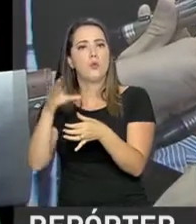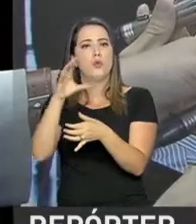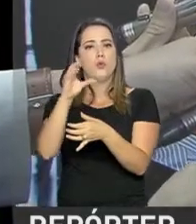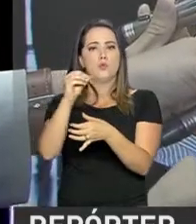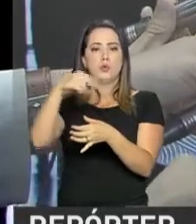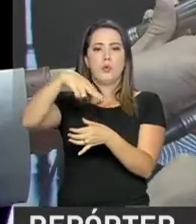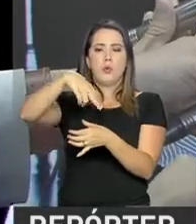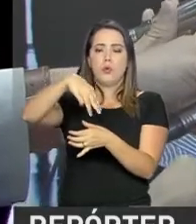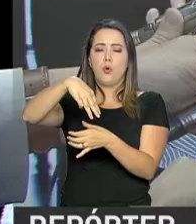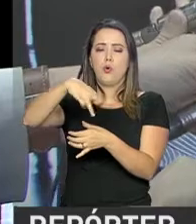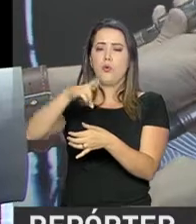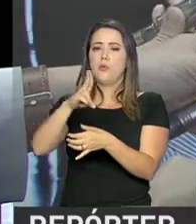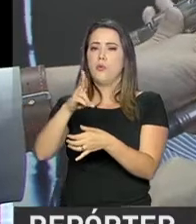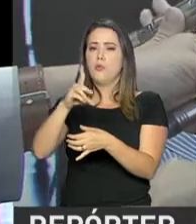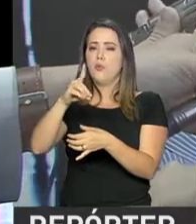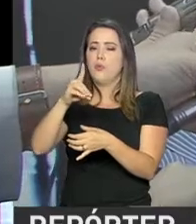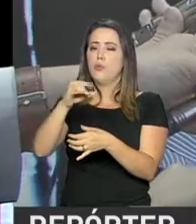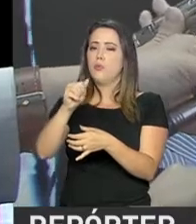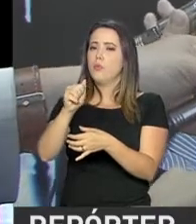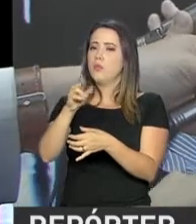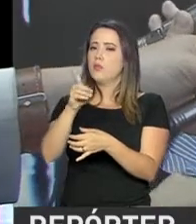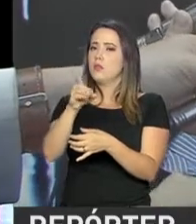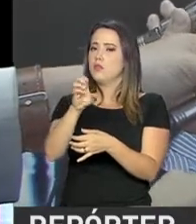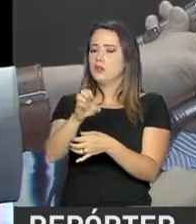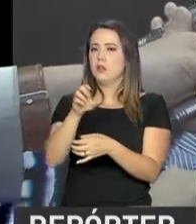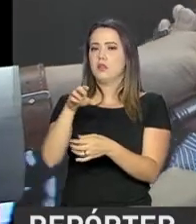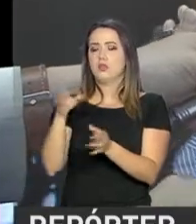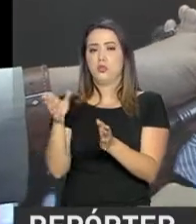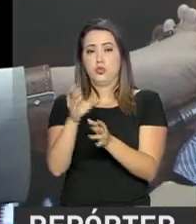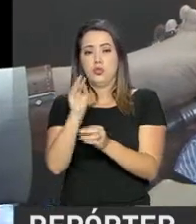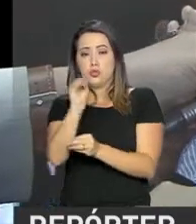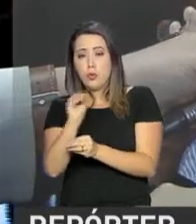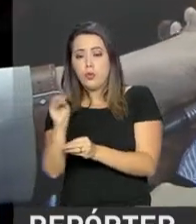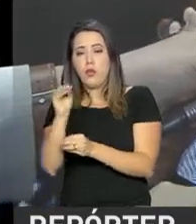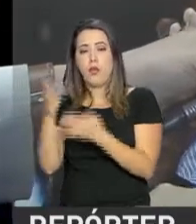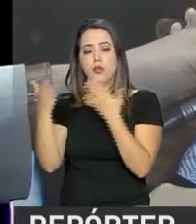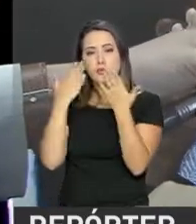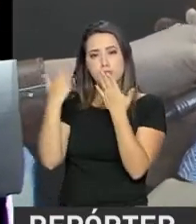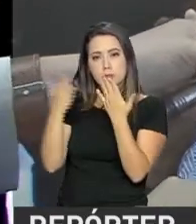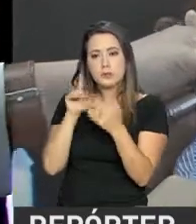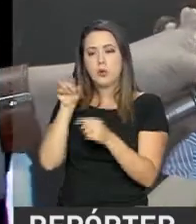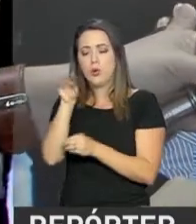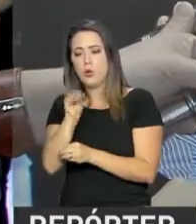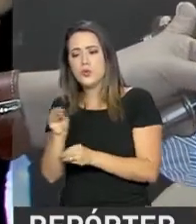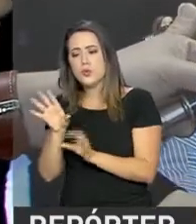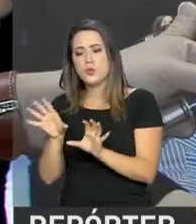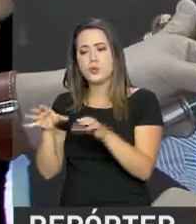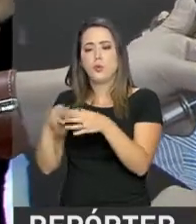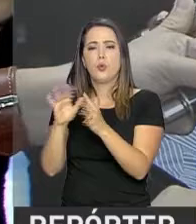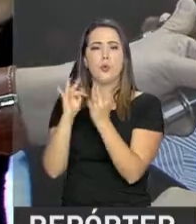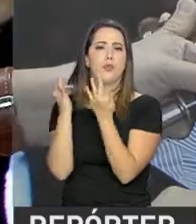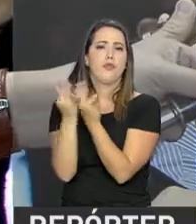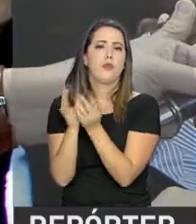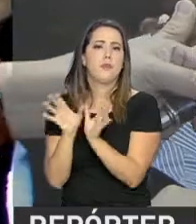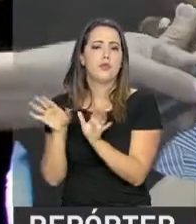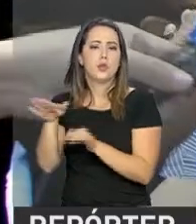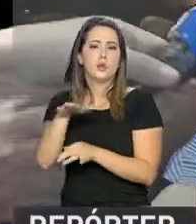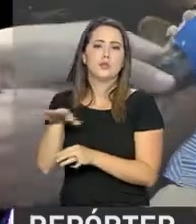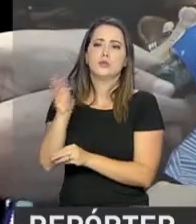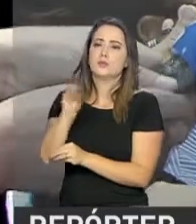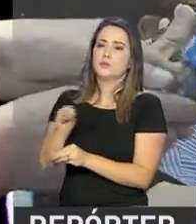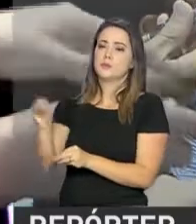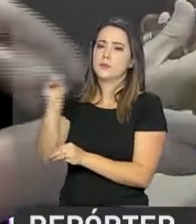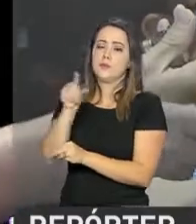reúne a família. Esse é o primeiro dado importante da comunidade terapêutica. Ela acolhe a família, o tratamento é feito em família. E